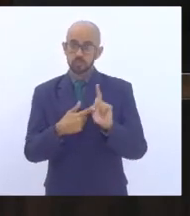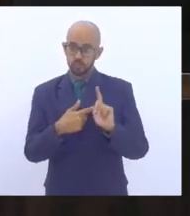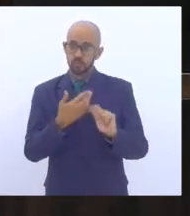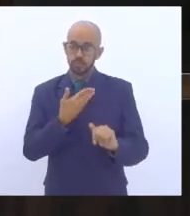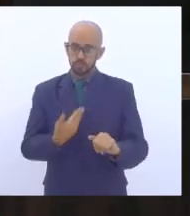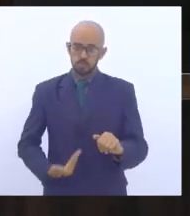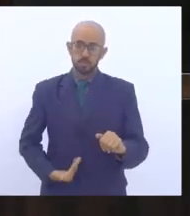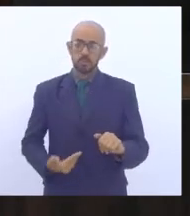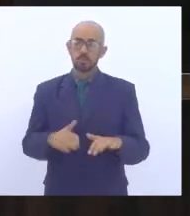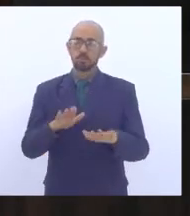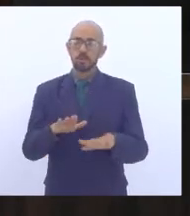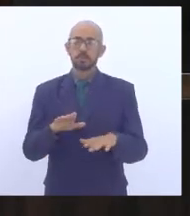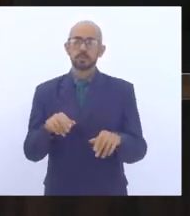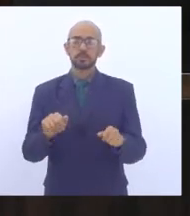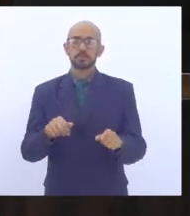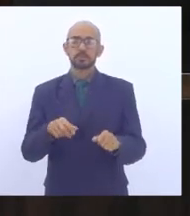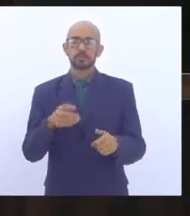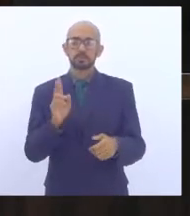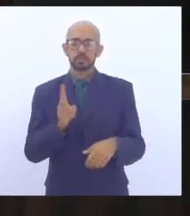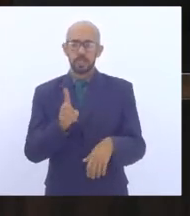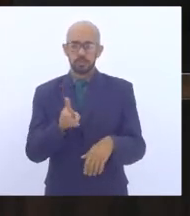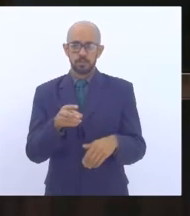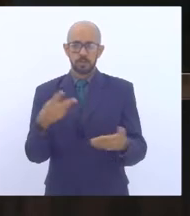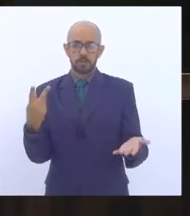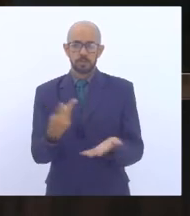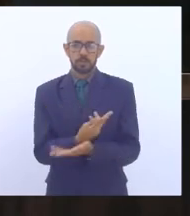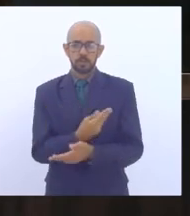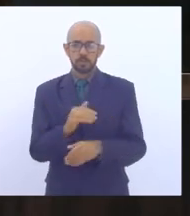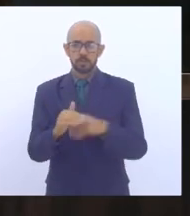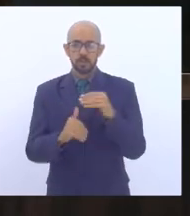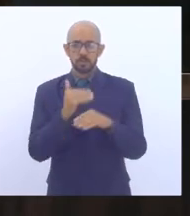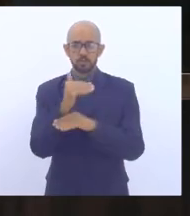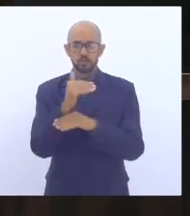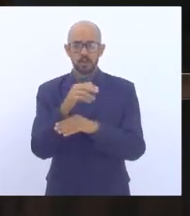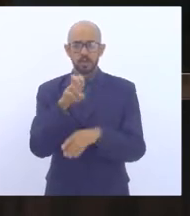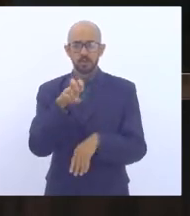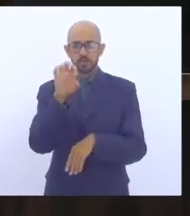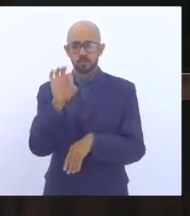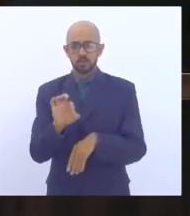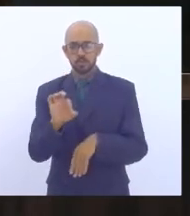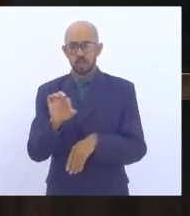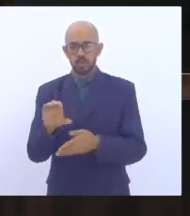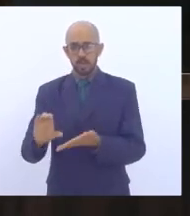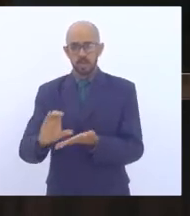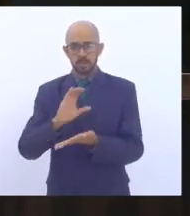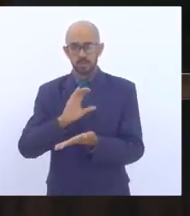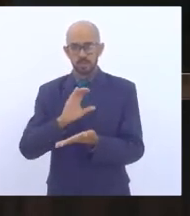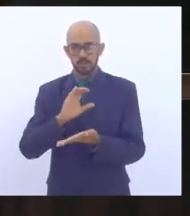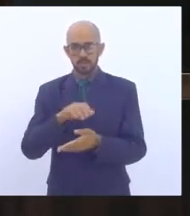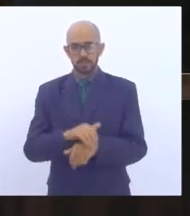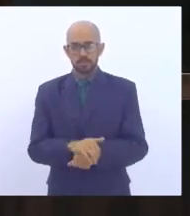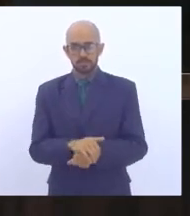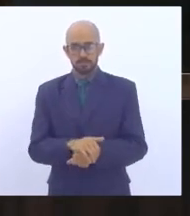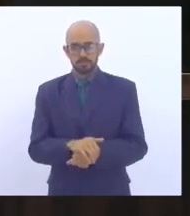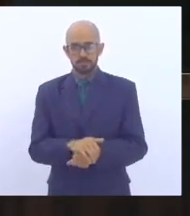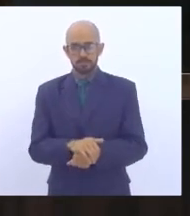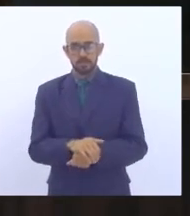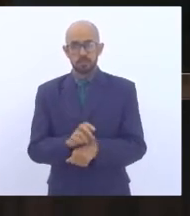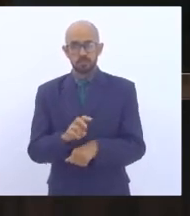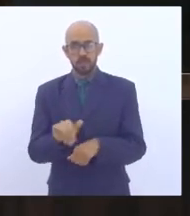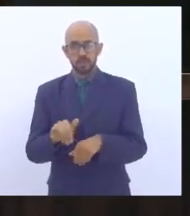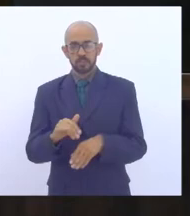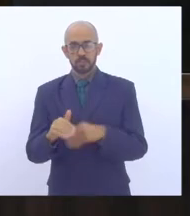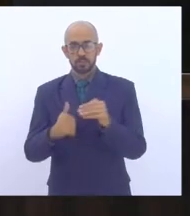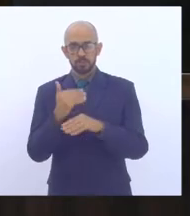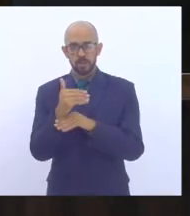ocorre sempre que essa perda superar cinco por centro da receita então seguramente e dá super a